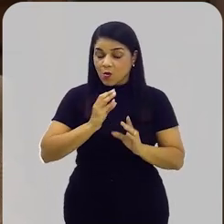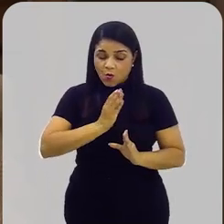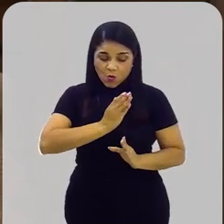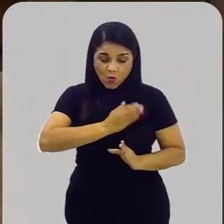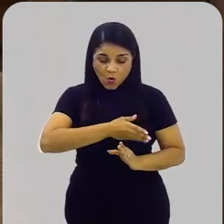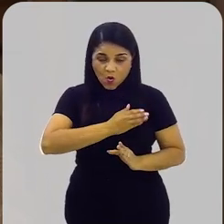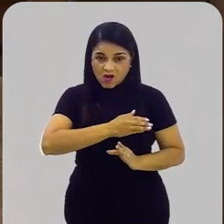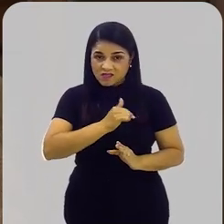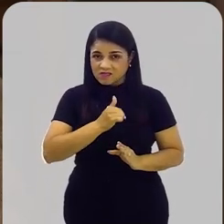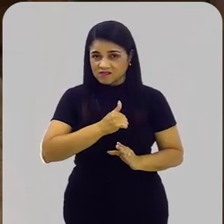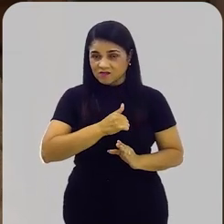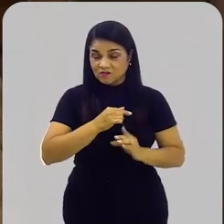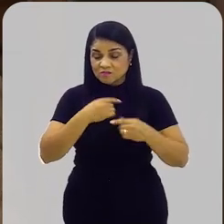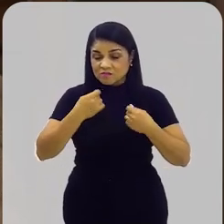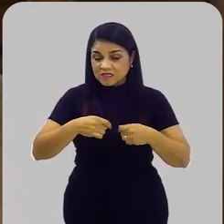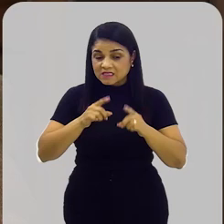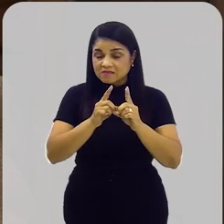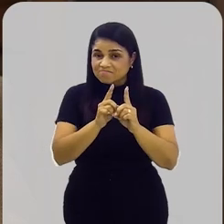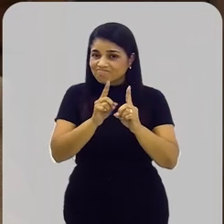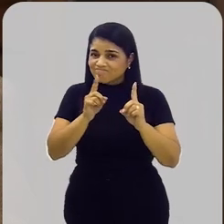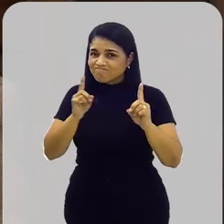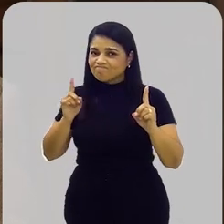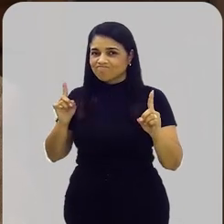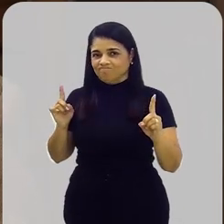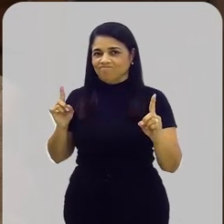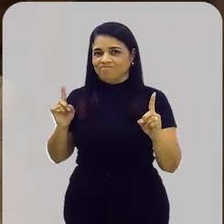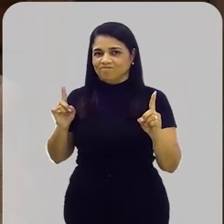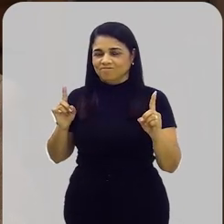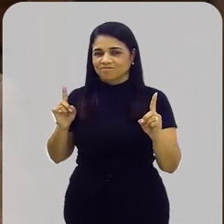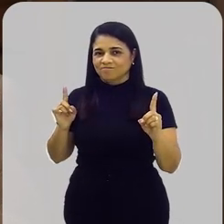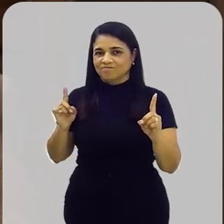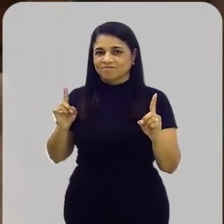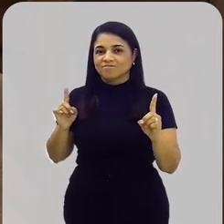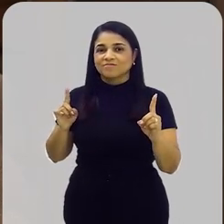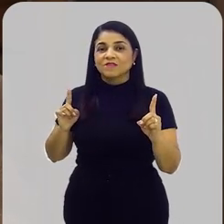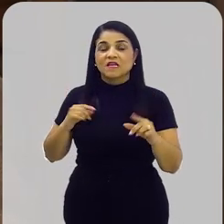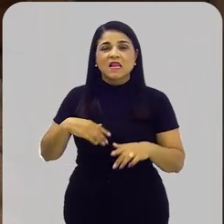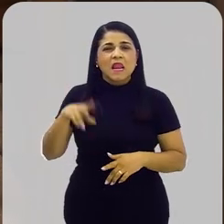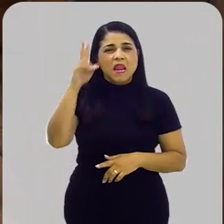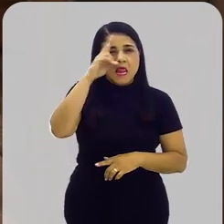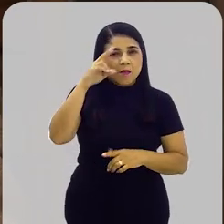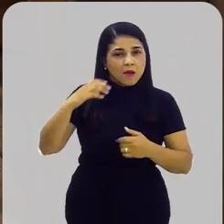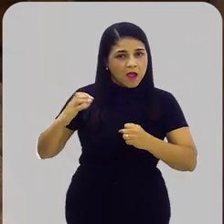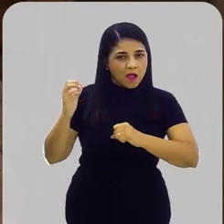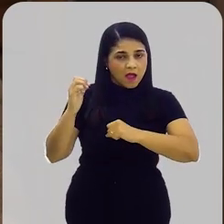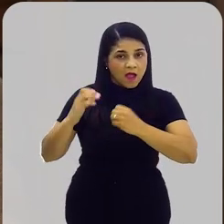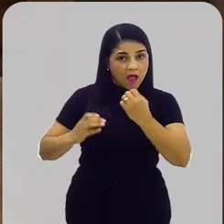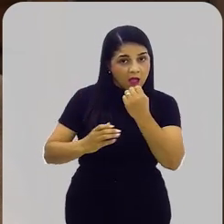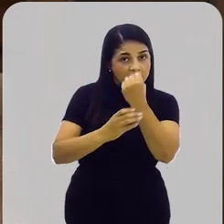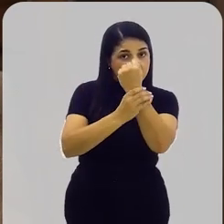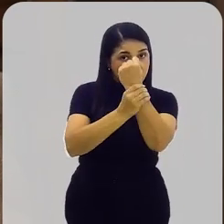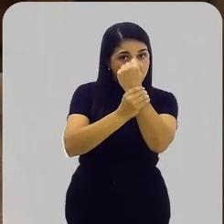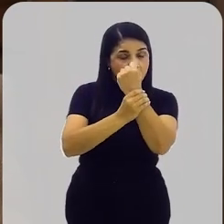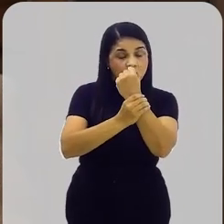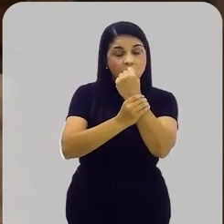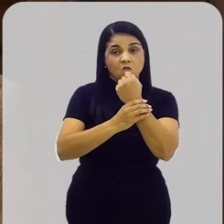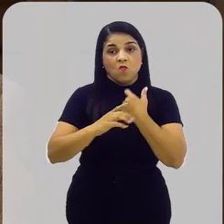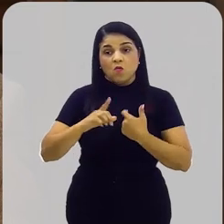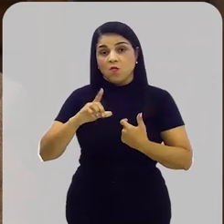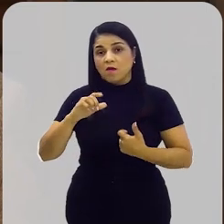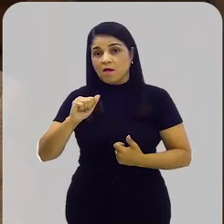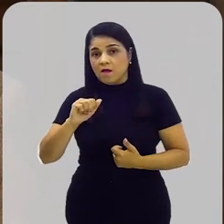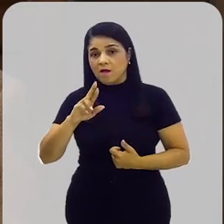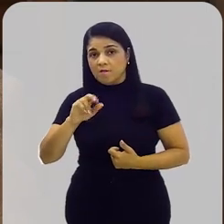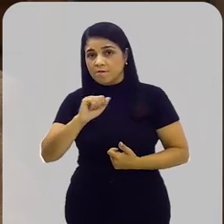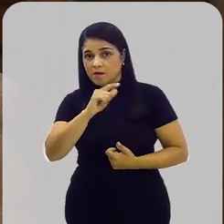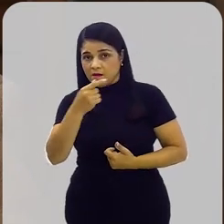coração. Existem distâncias que são necessárias. Lembra de Abraão e de Ló? Tiveram que se